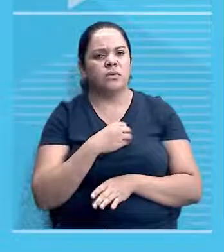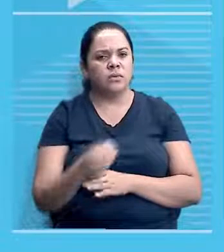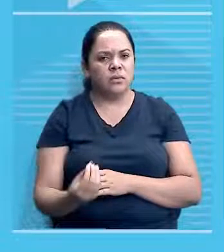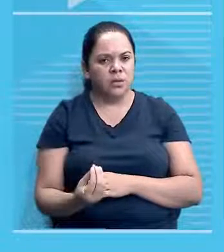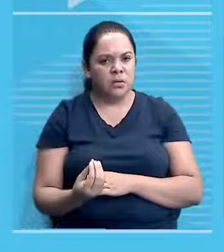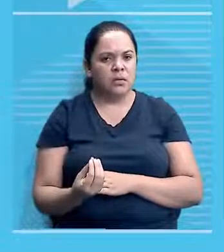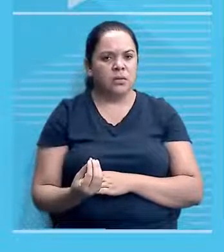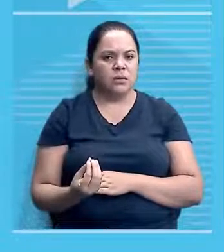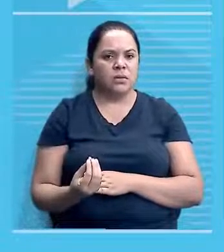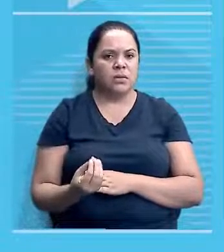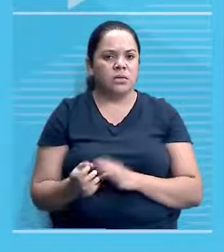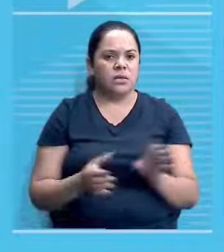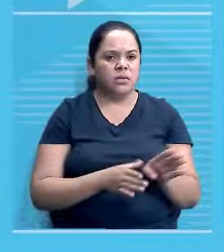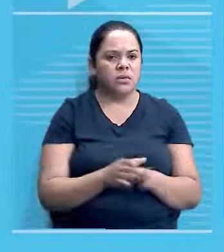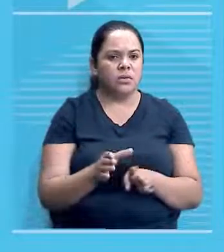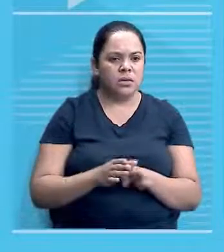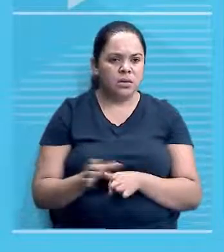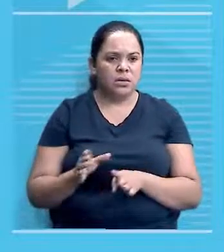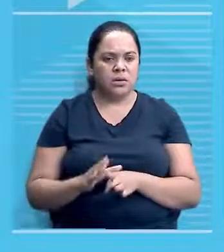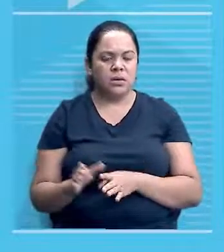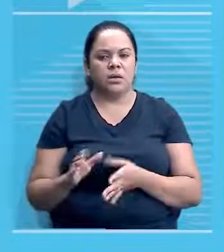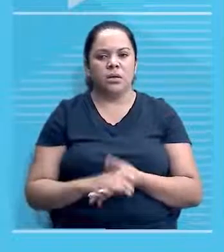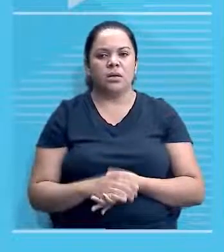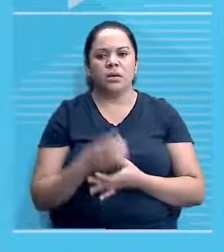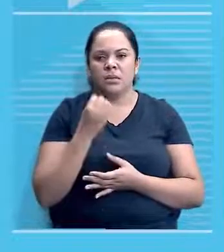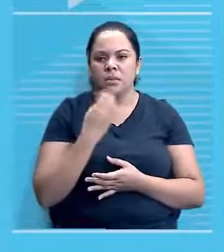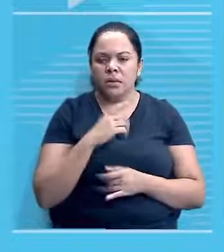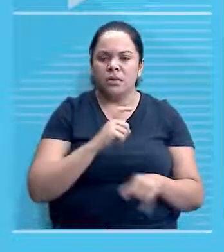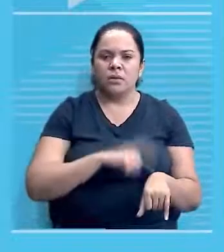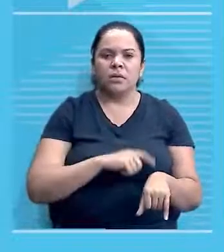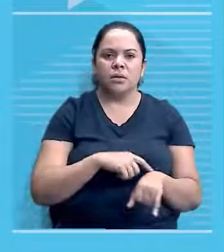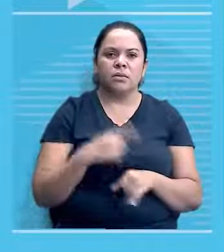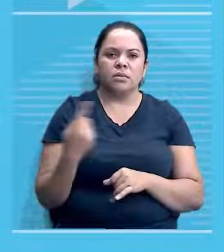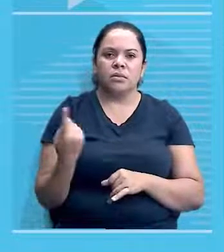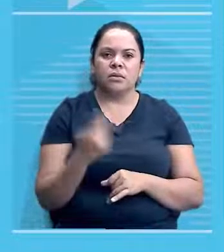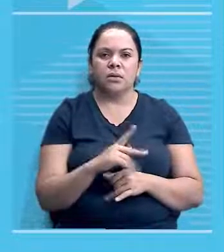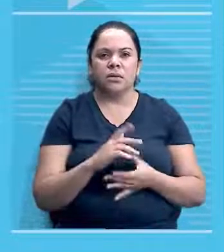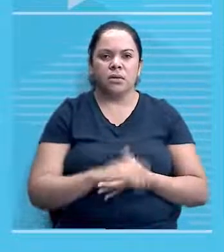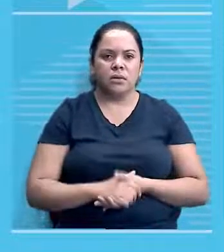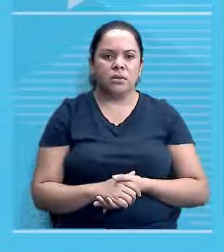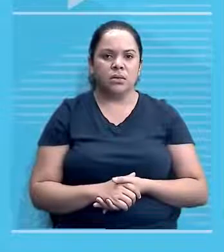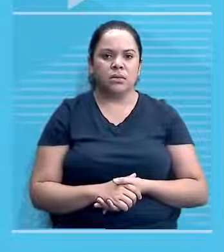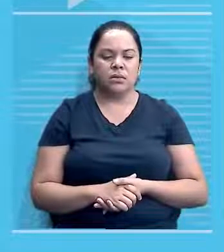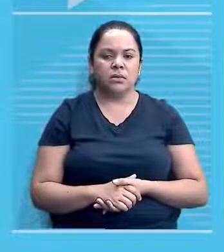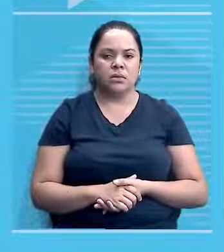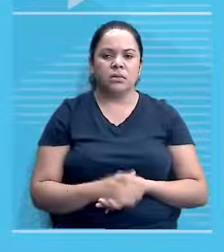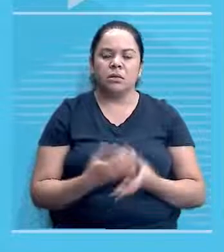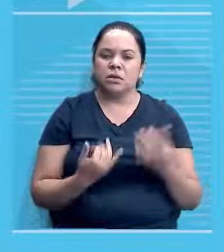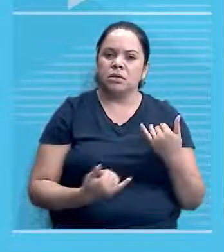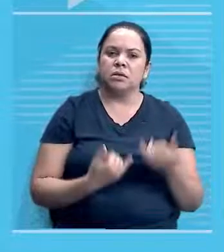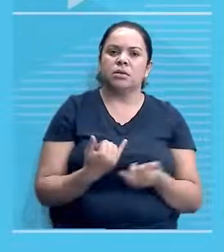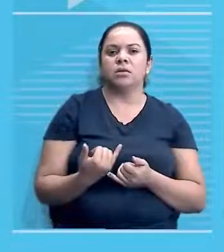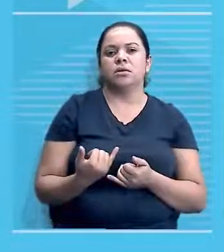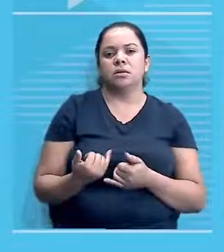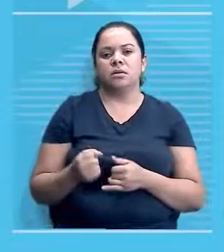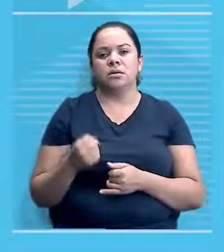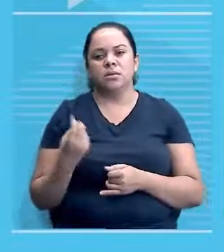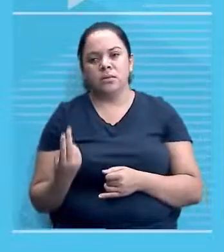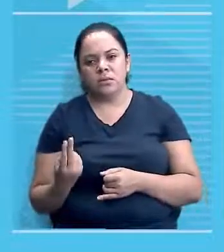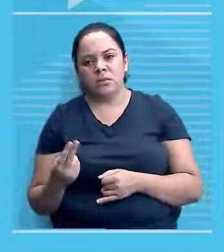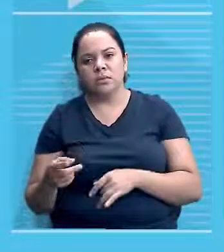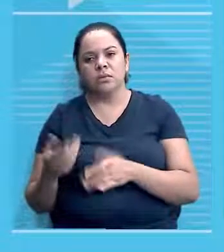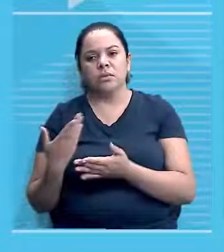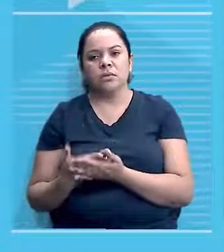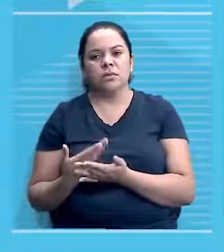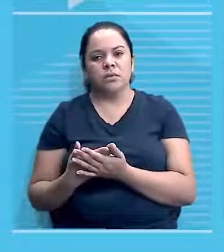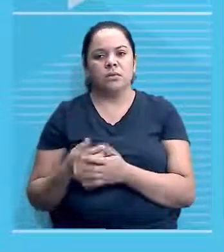quer brincando quer estudando Não desperdice o seu tempo isso é